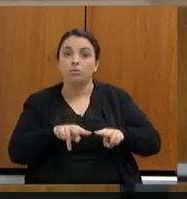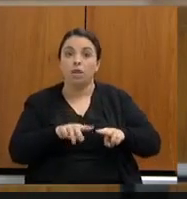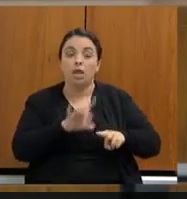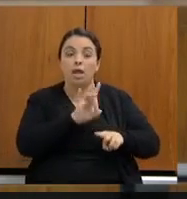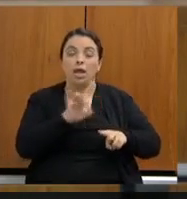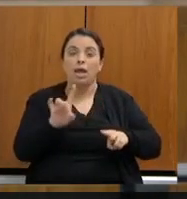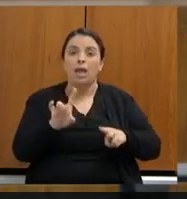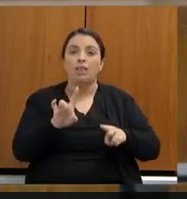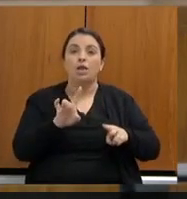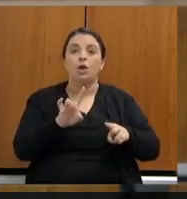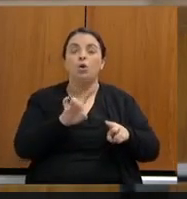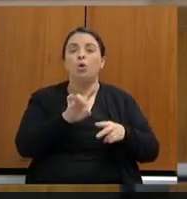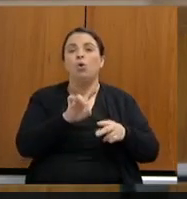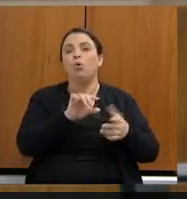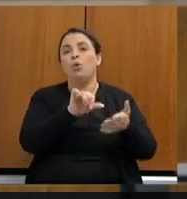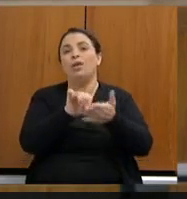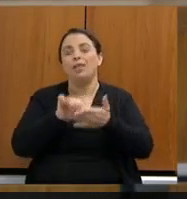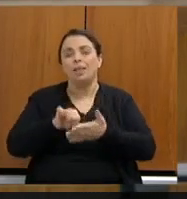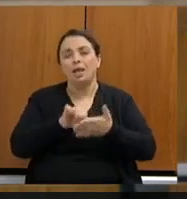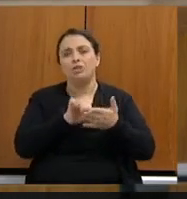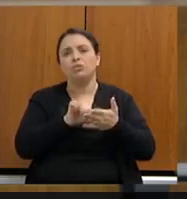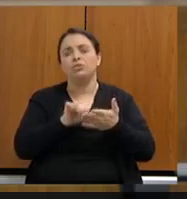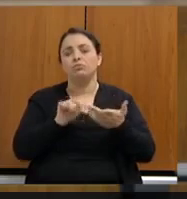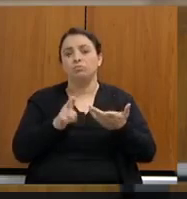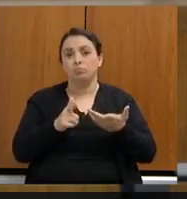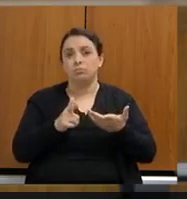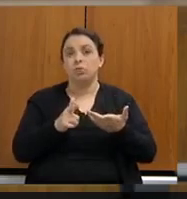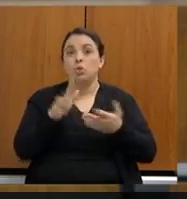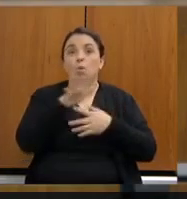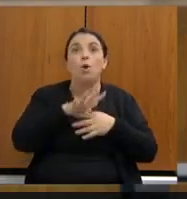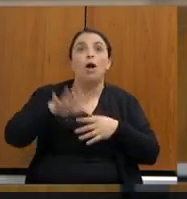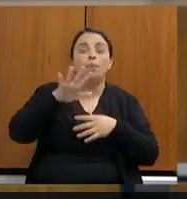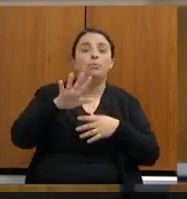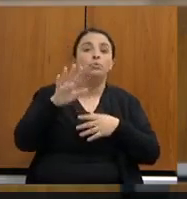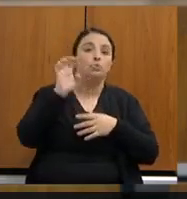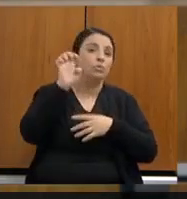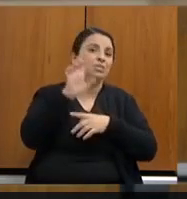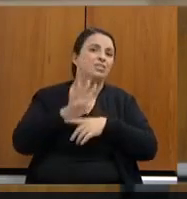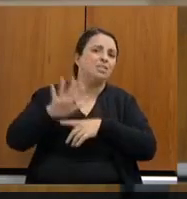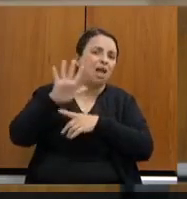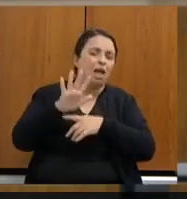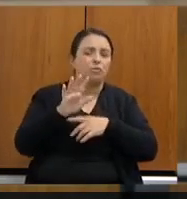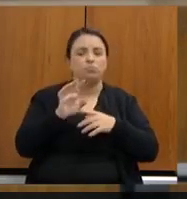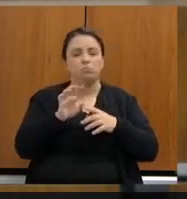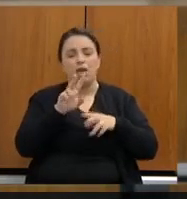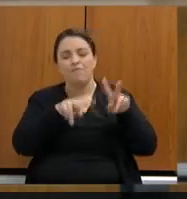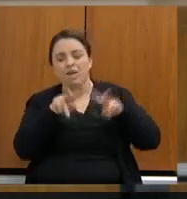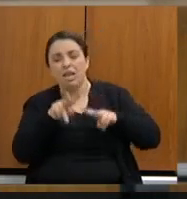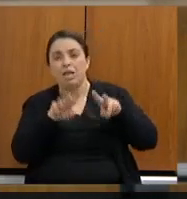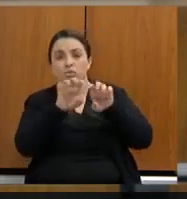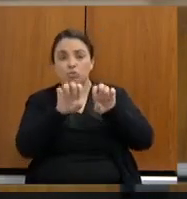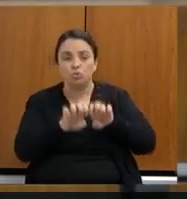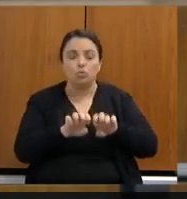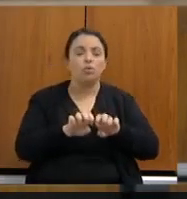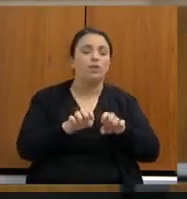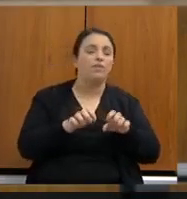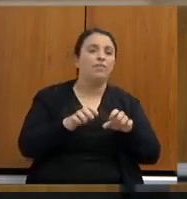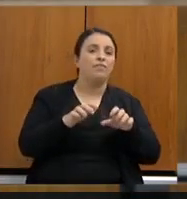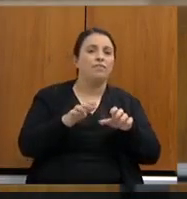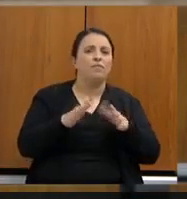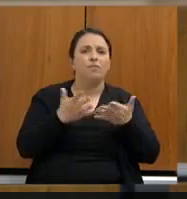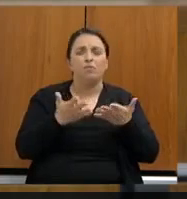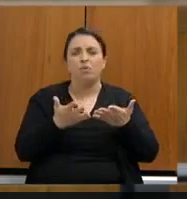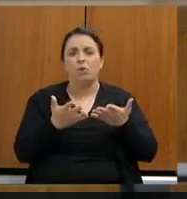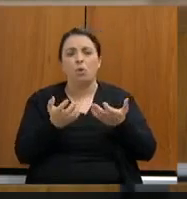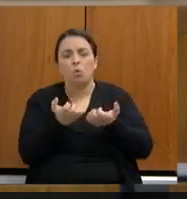delegacias especializadas de Atendimento à mulher no âmbito do estado com o objetivo de avaliar a estrutura física quantidade de efetivo capacitação